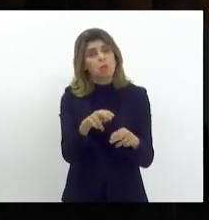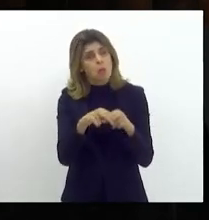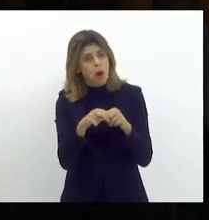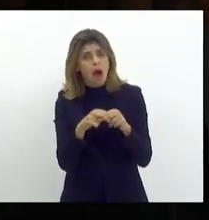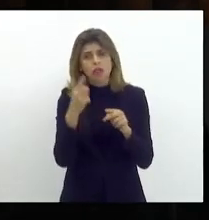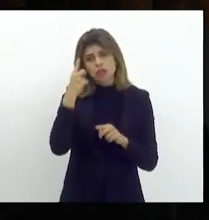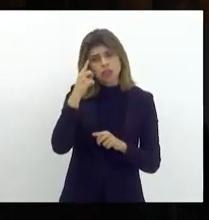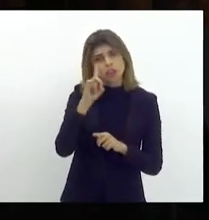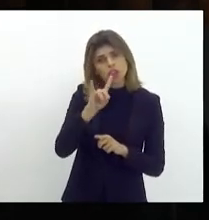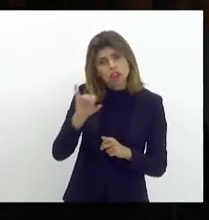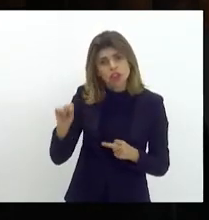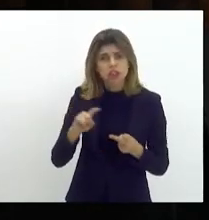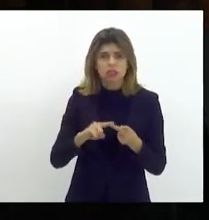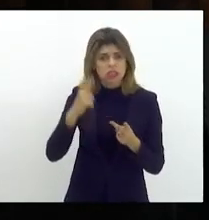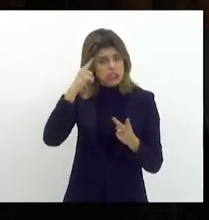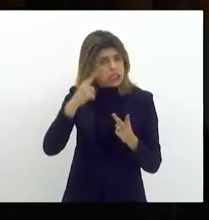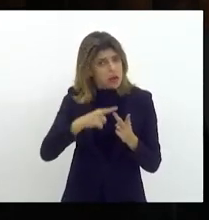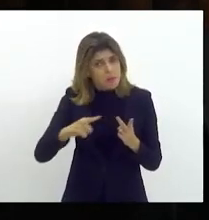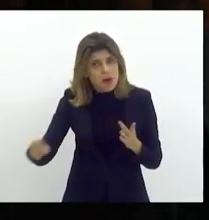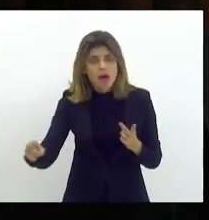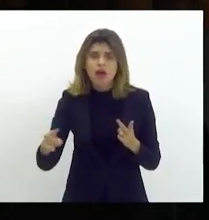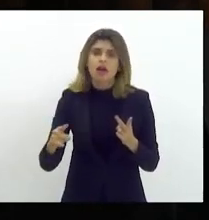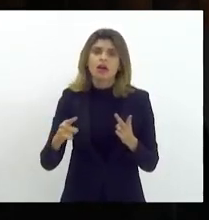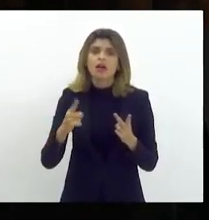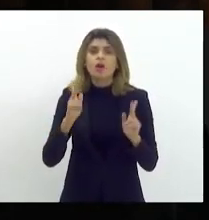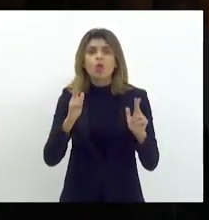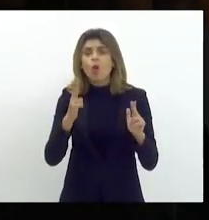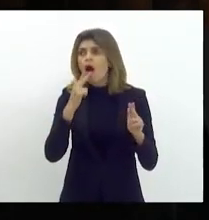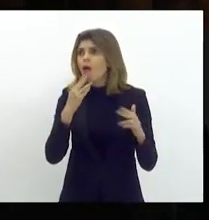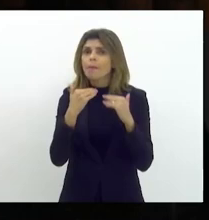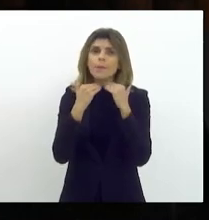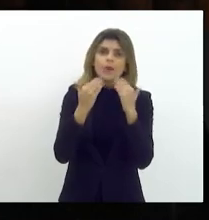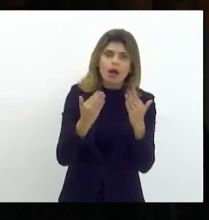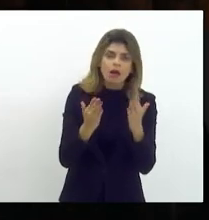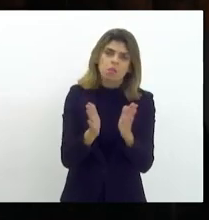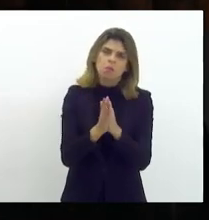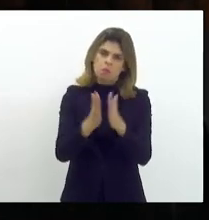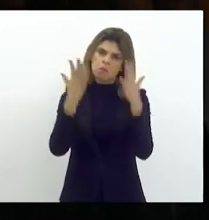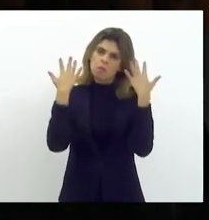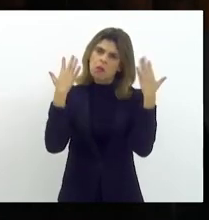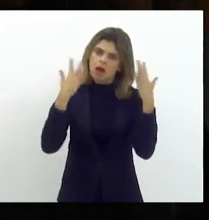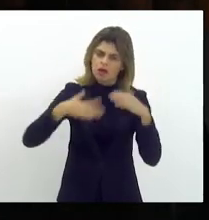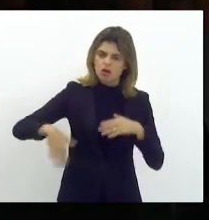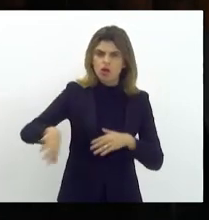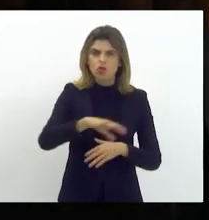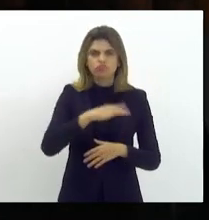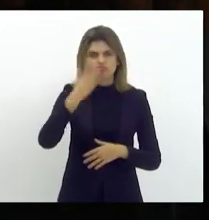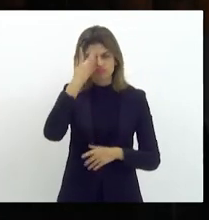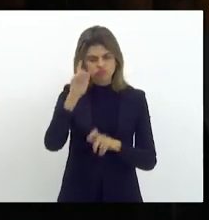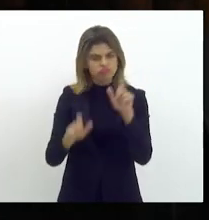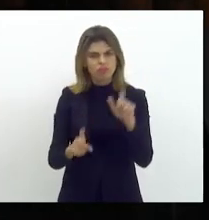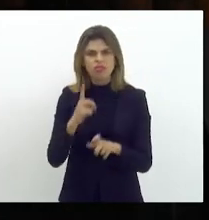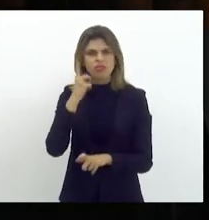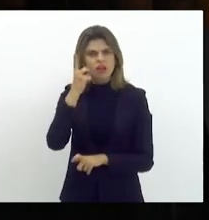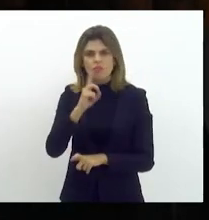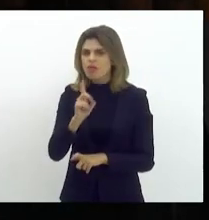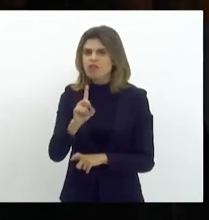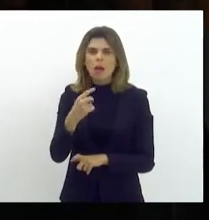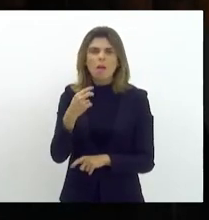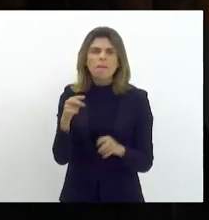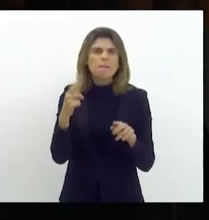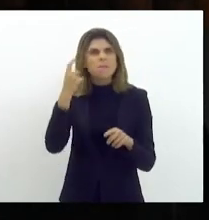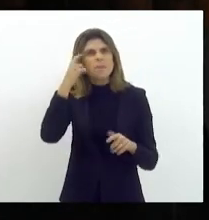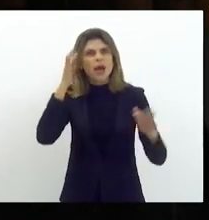dias ou de semanas não ficarem a ver navios Então parabéns para o Parlamento Fluminense pela coragem não caiam nesse